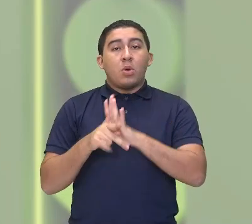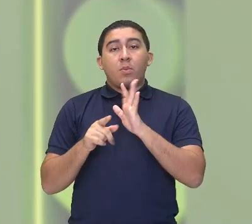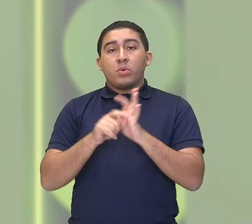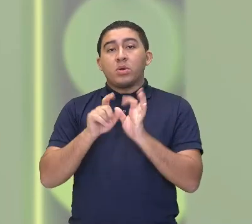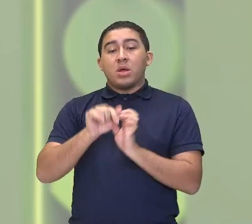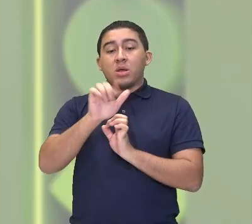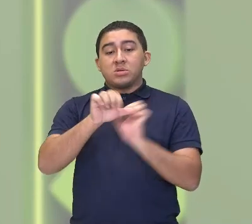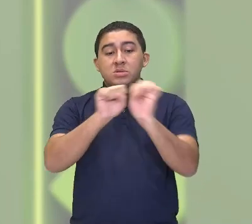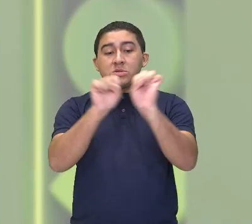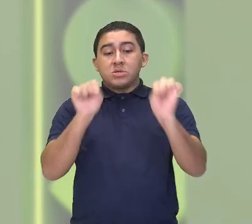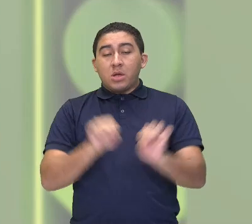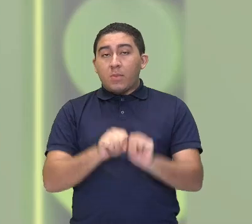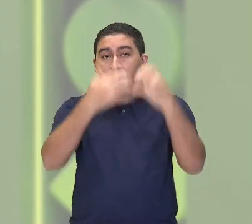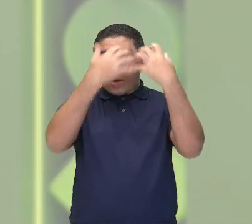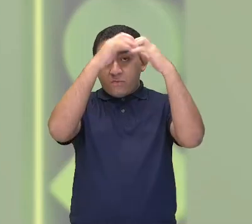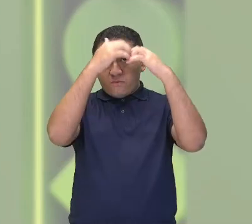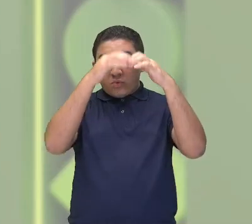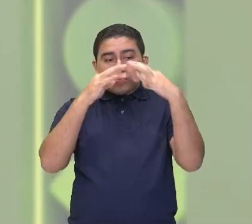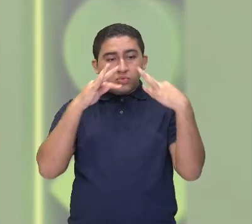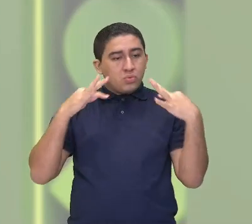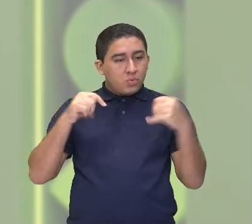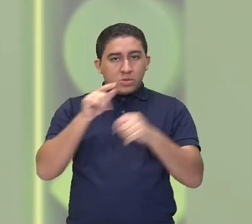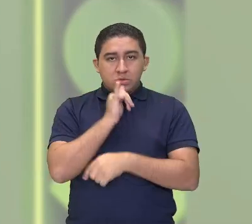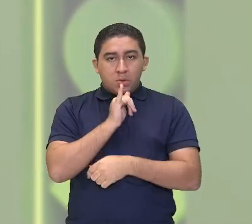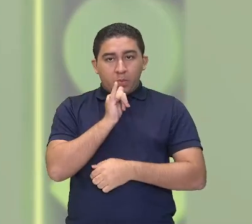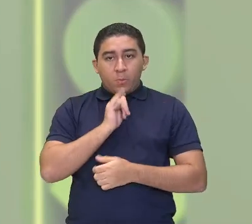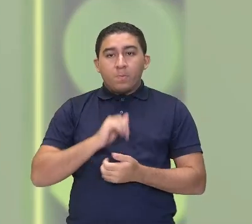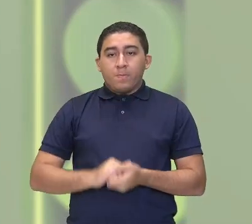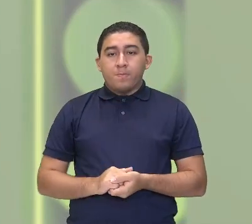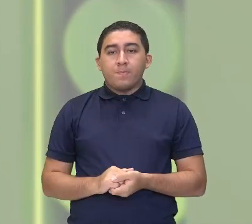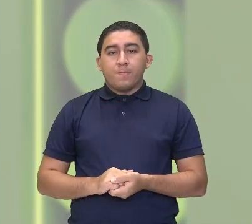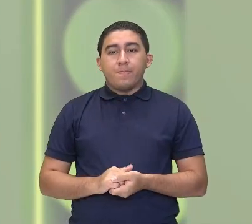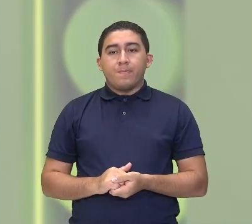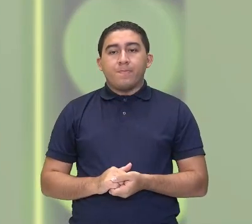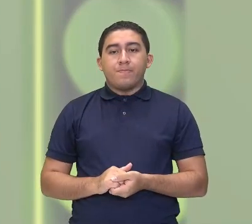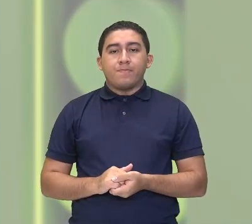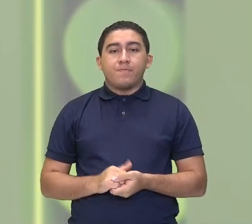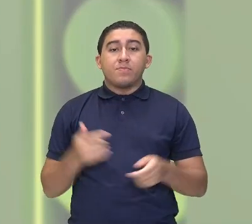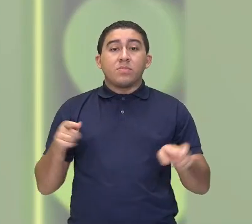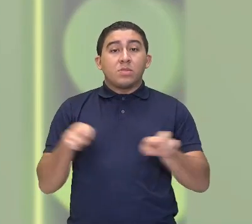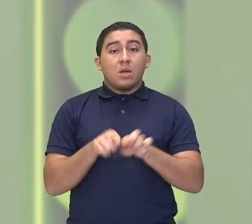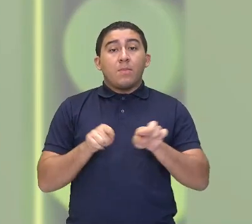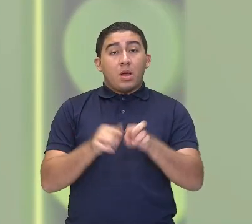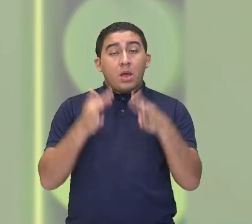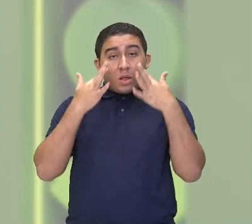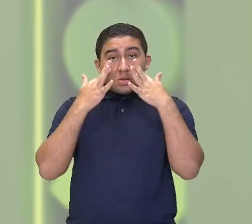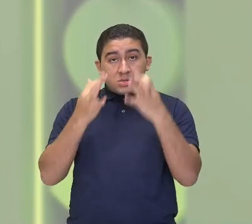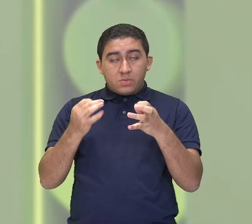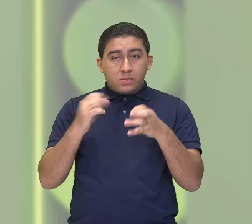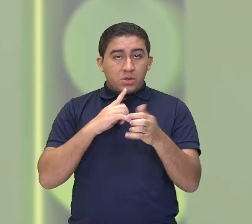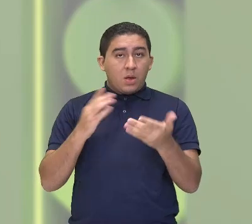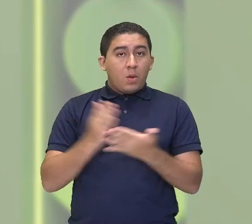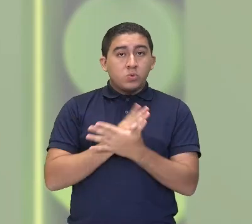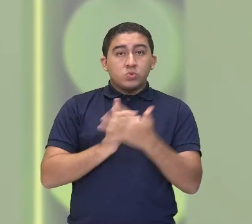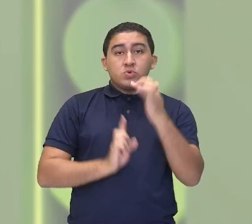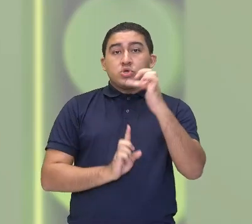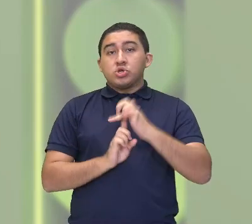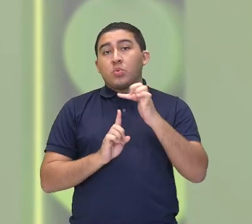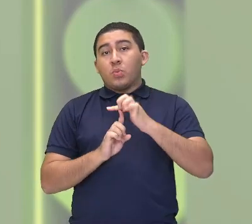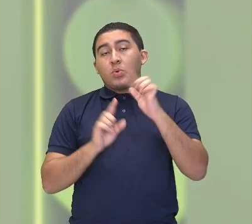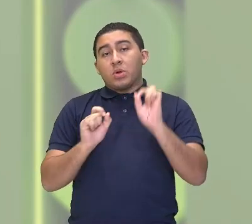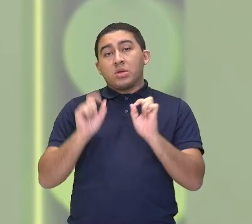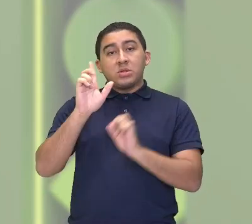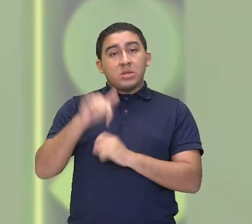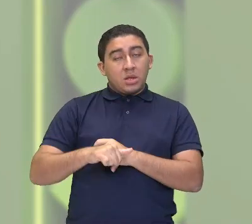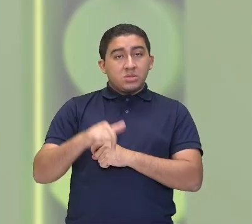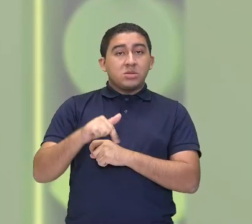sistema nervoso central, por exemplo. Mas a gente vai observar também que existem alguns tipos, né, de plasticidade